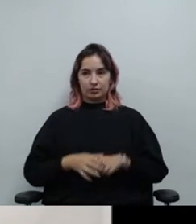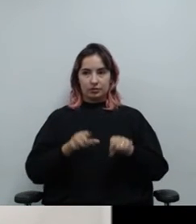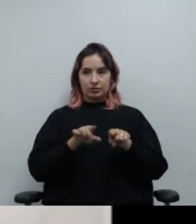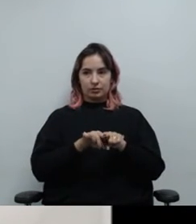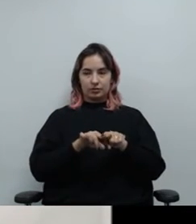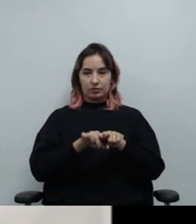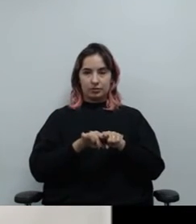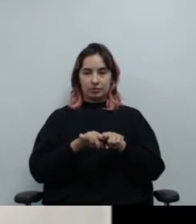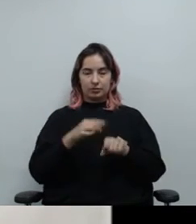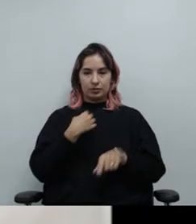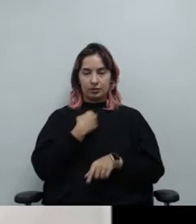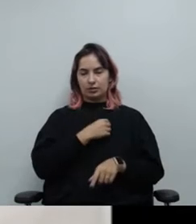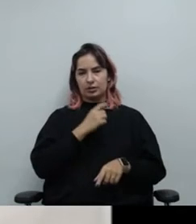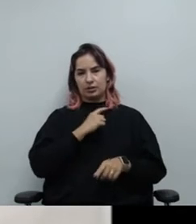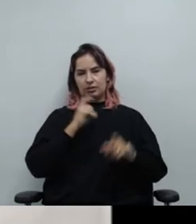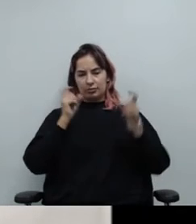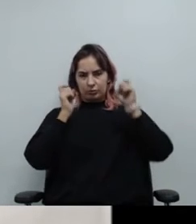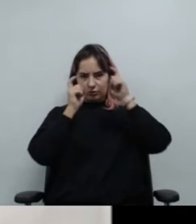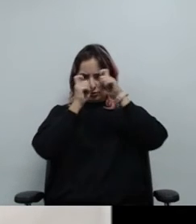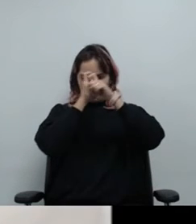a gente tem essa dificuldade